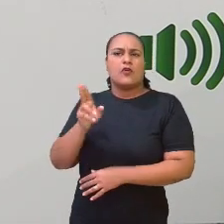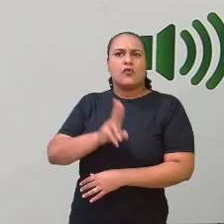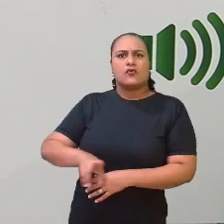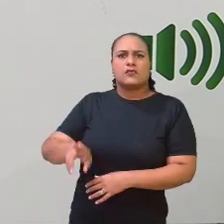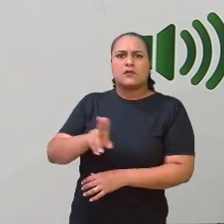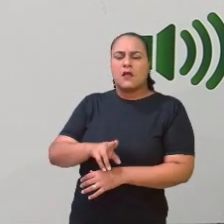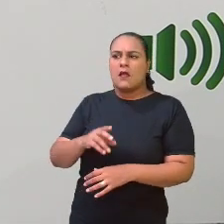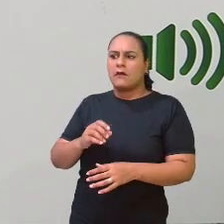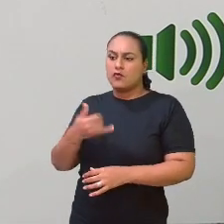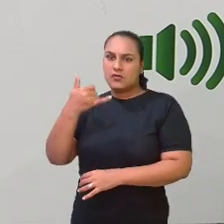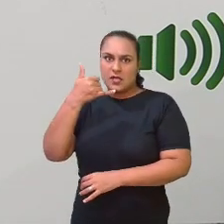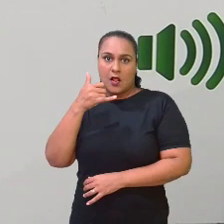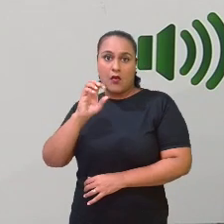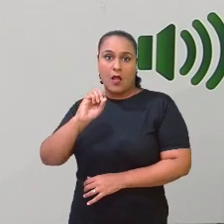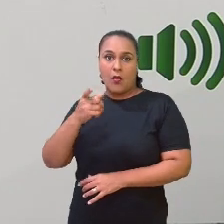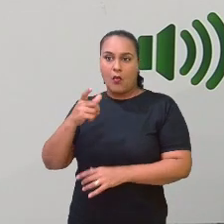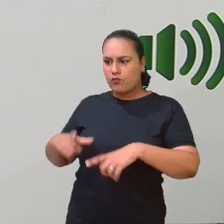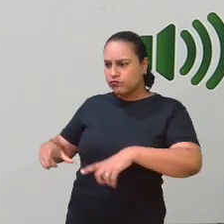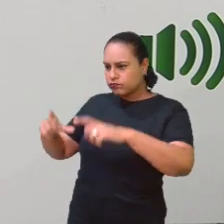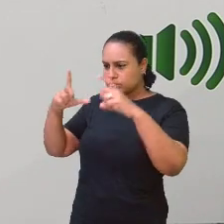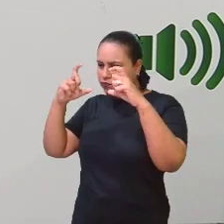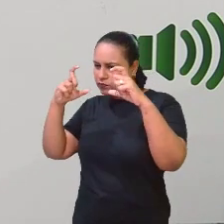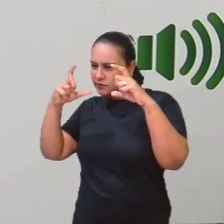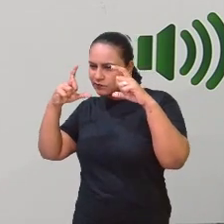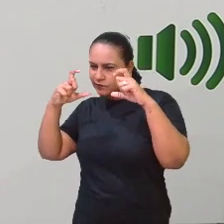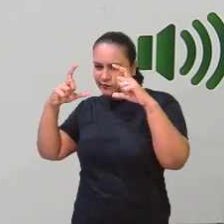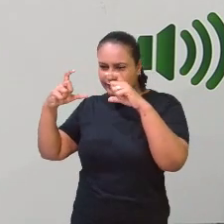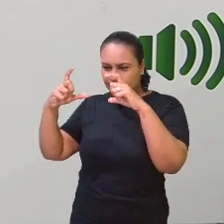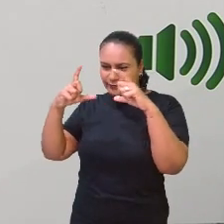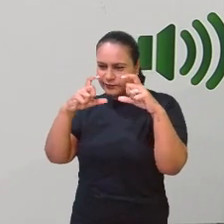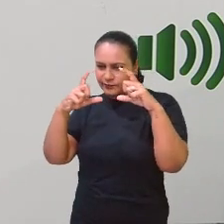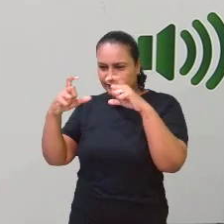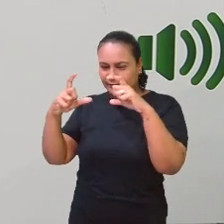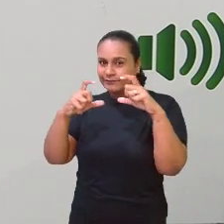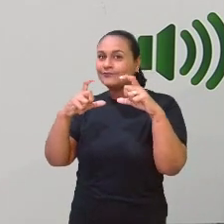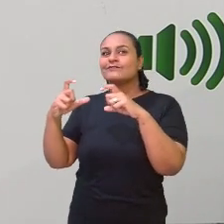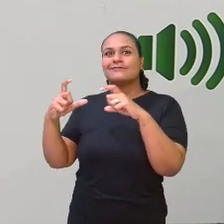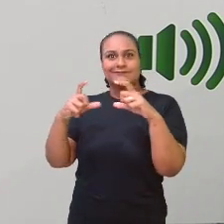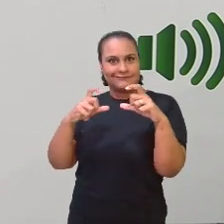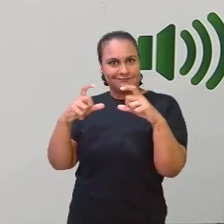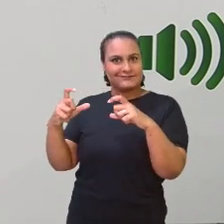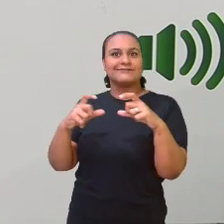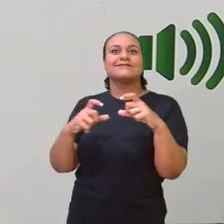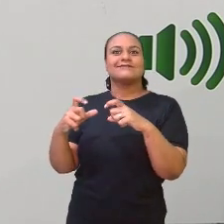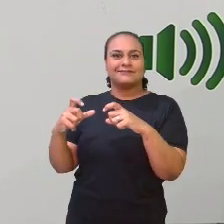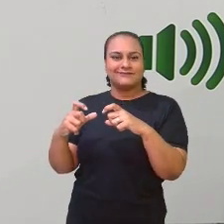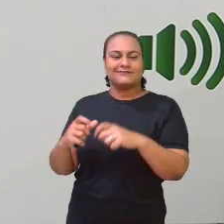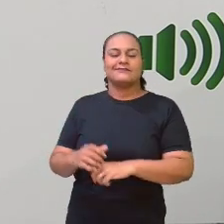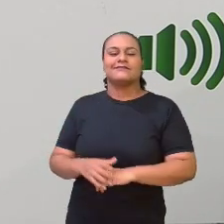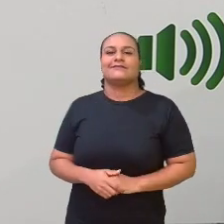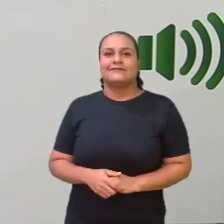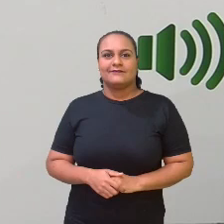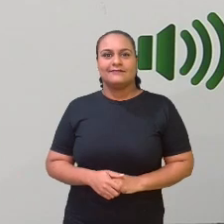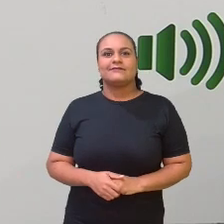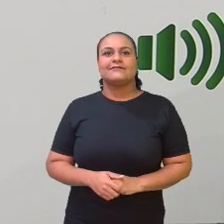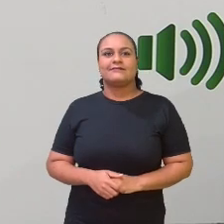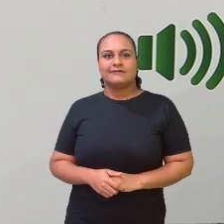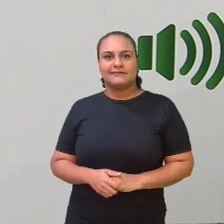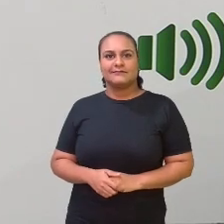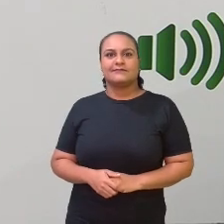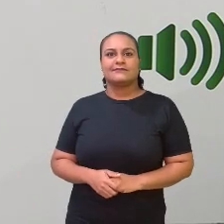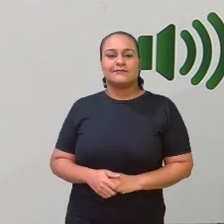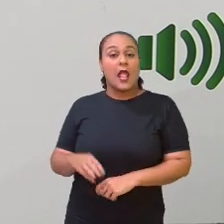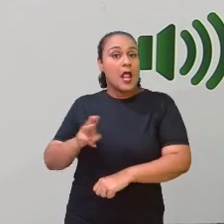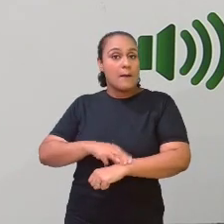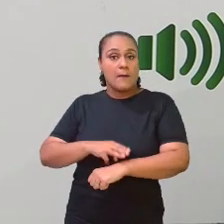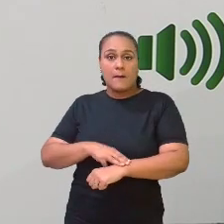utiliza o seu aparelho e aí fotografa aquela situação, aquela condição que aconteceu naquele momento. É um instante